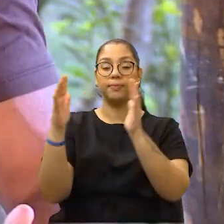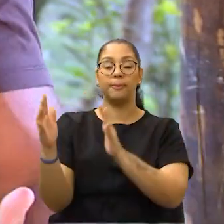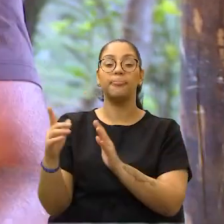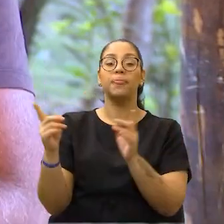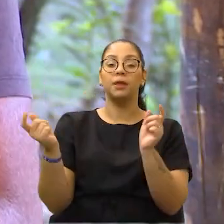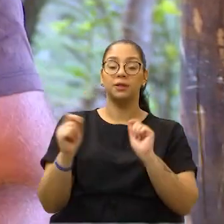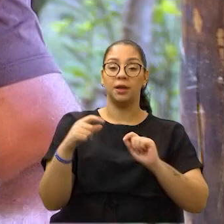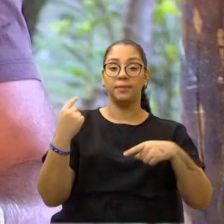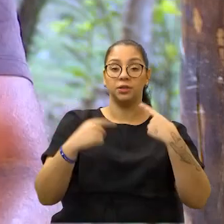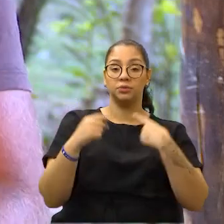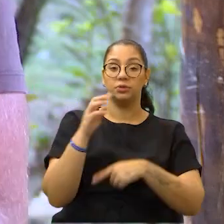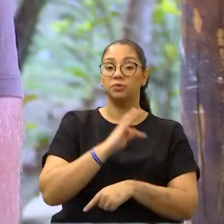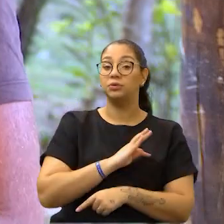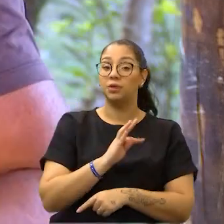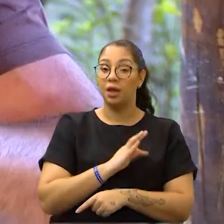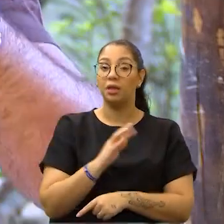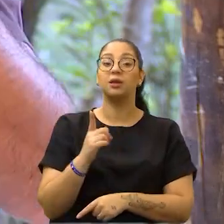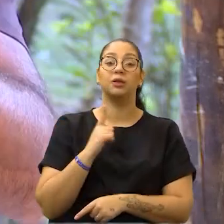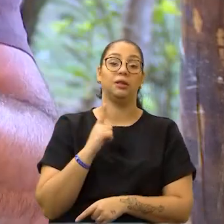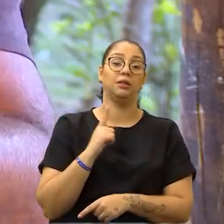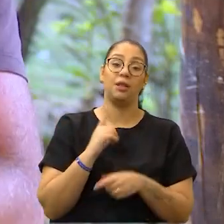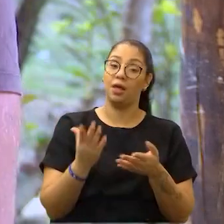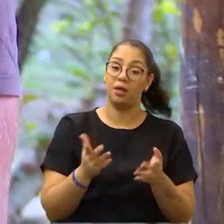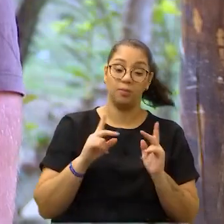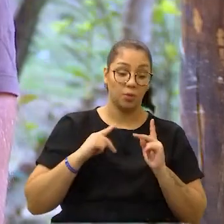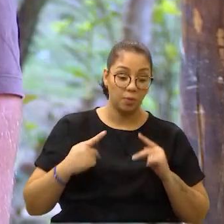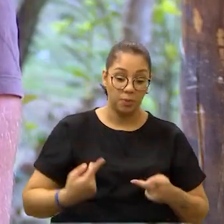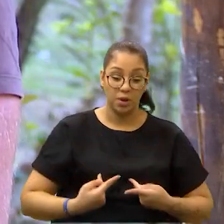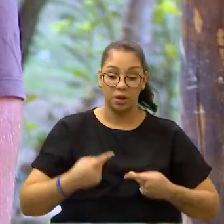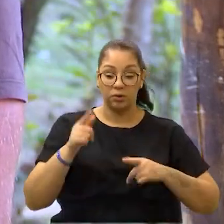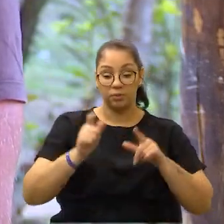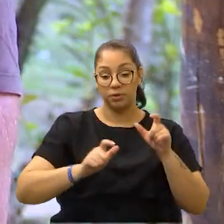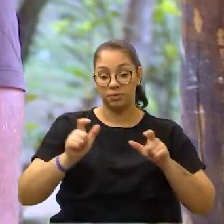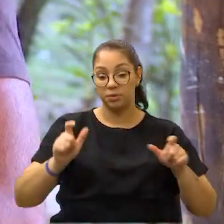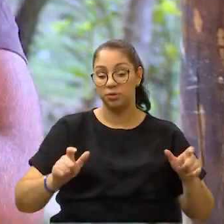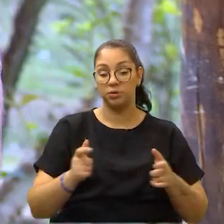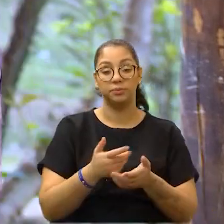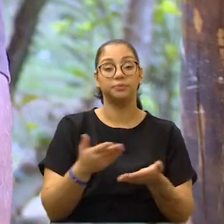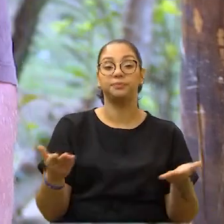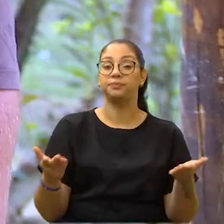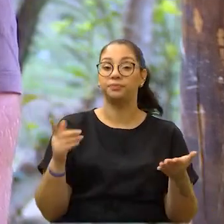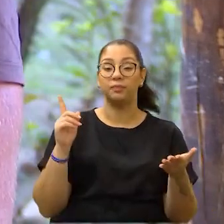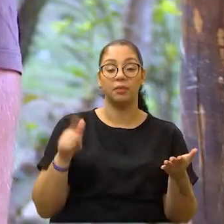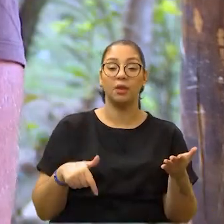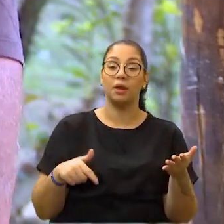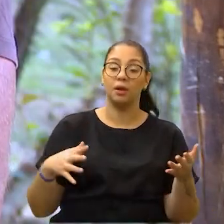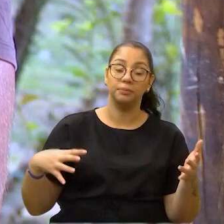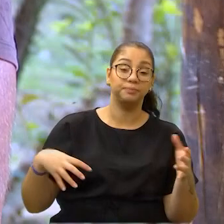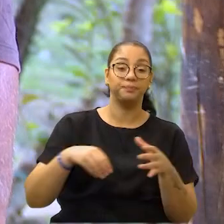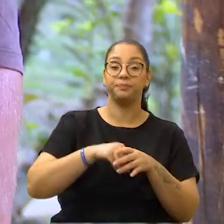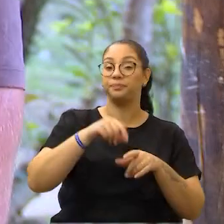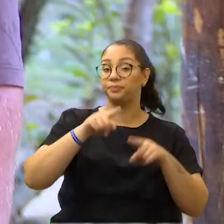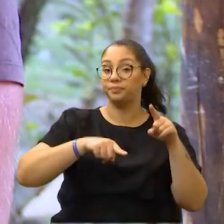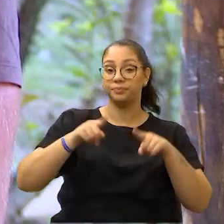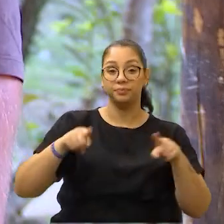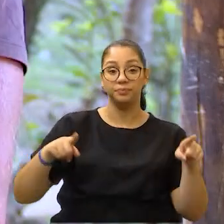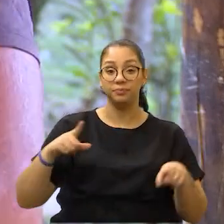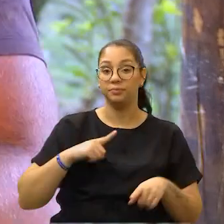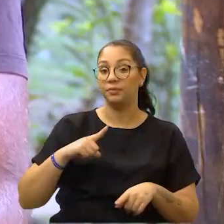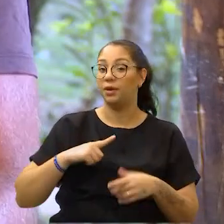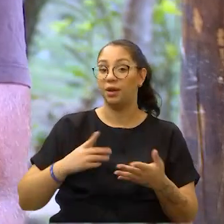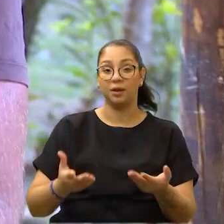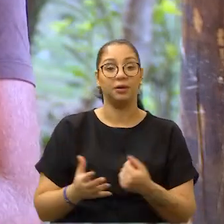gente consegue ter uma discussão técnica, ter uma discussão para o ser humano, para as pessoas, bem dentro de